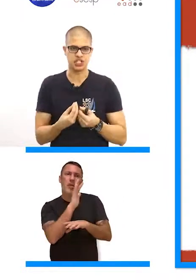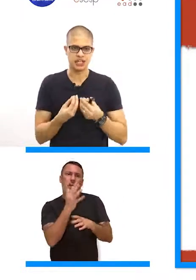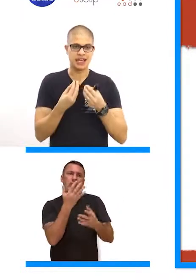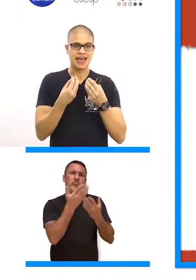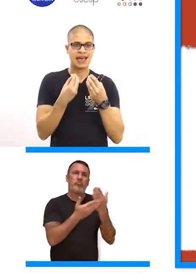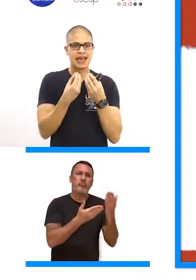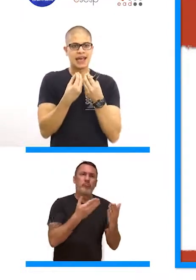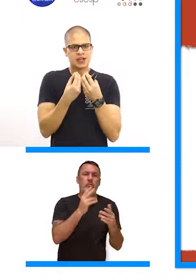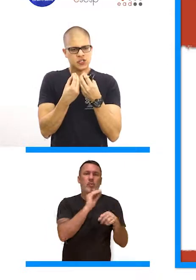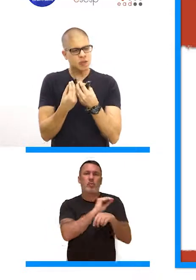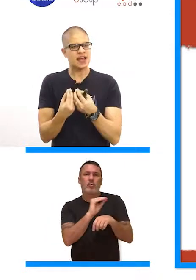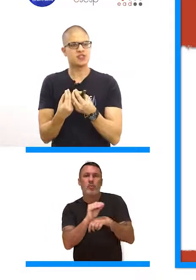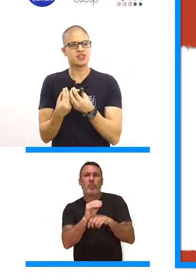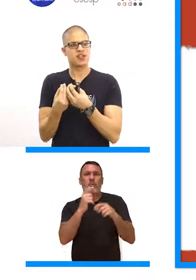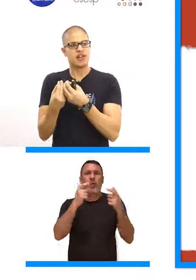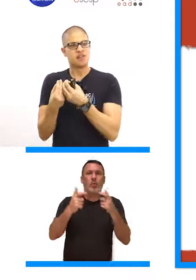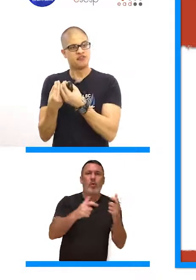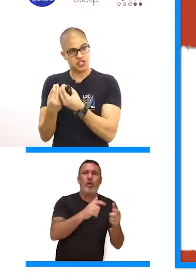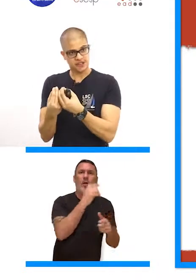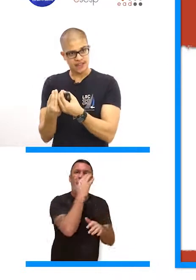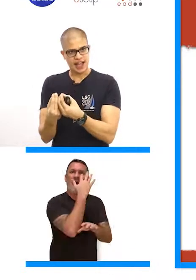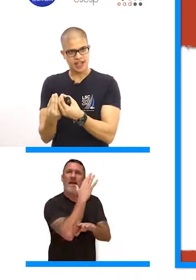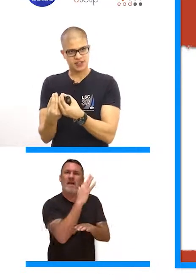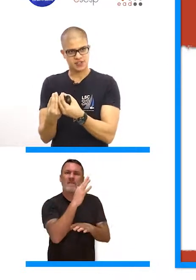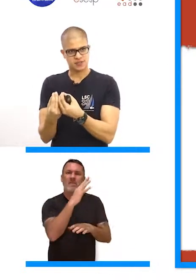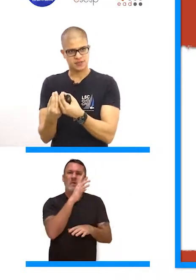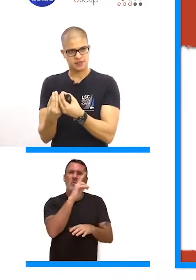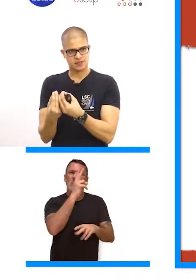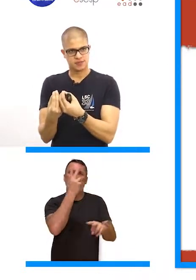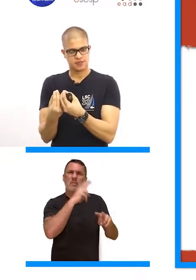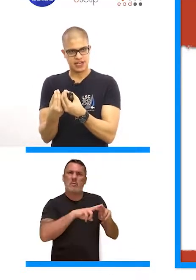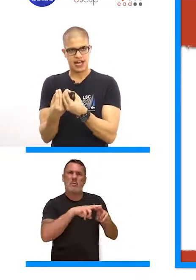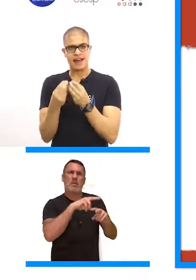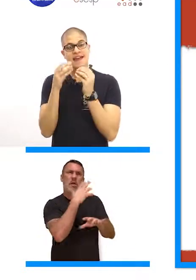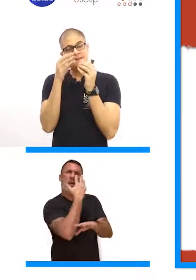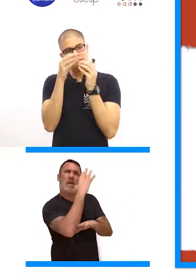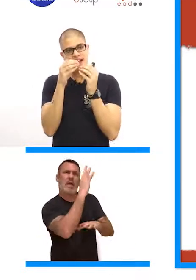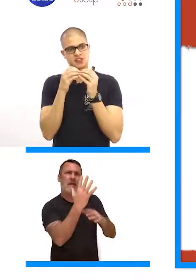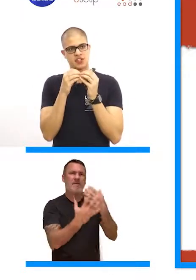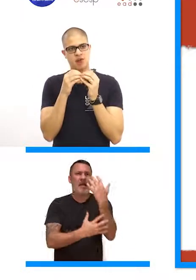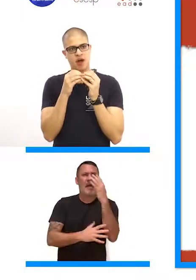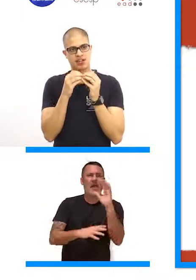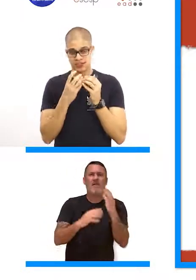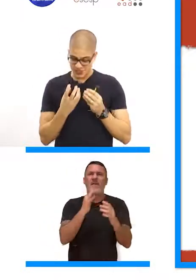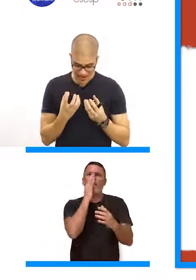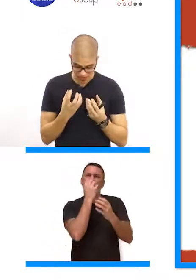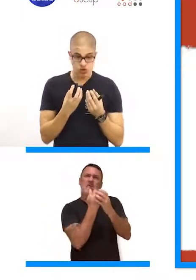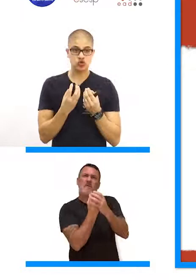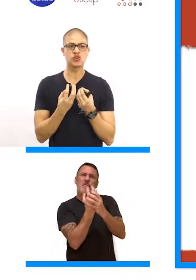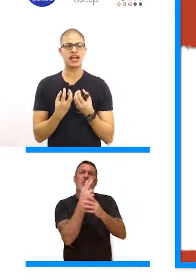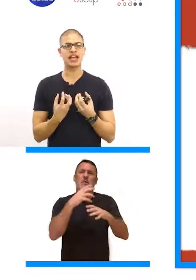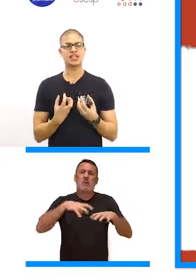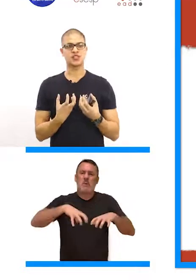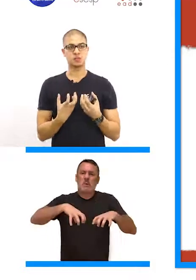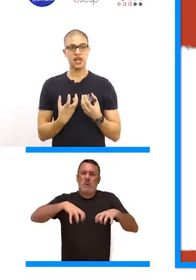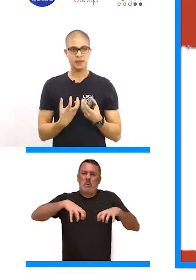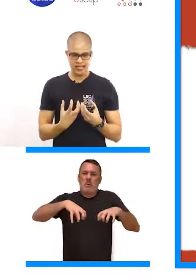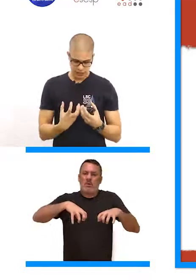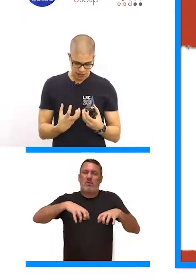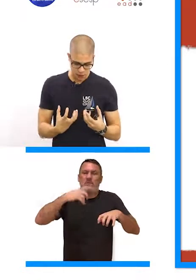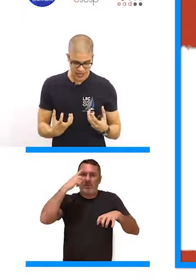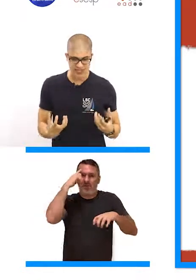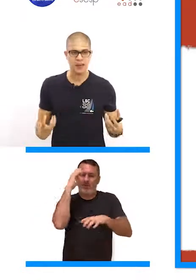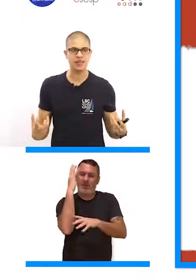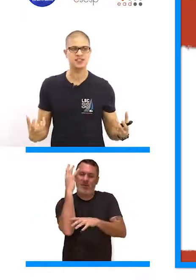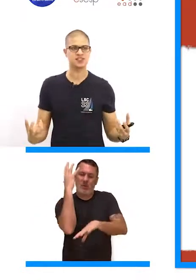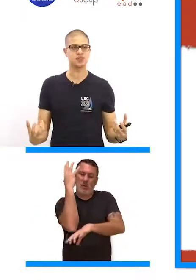preservação de espécies vegetais nessas encostas, as suas raízes permitem